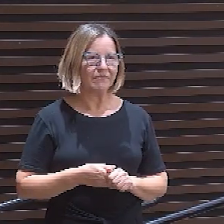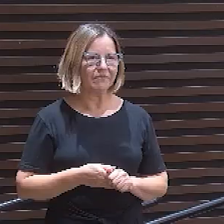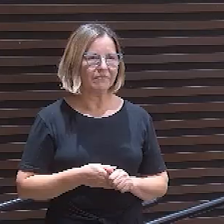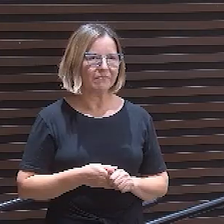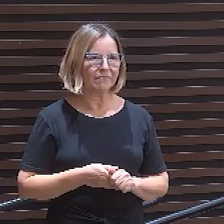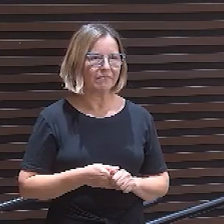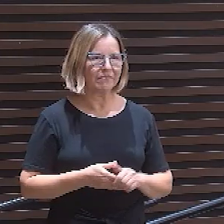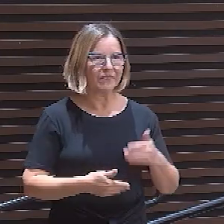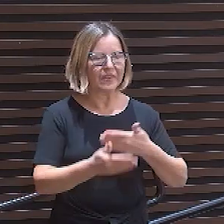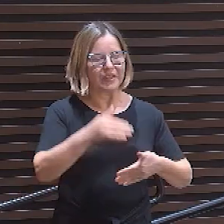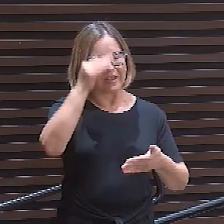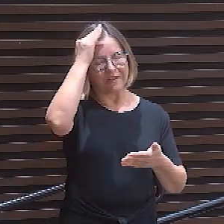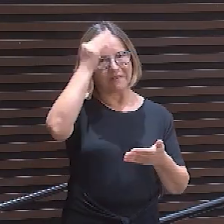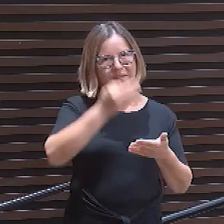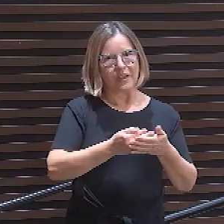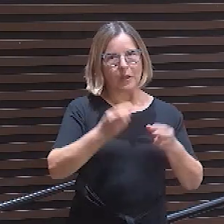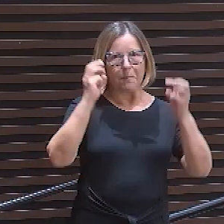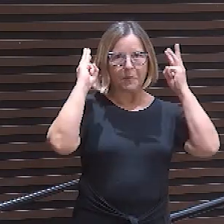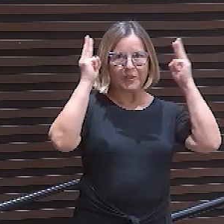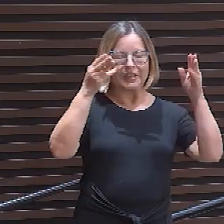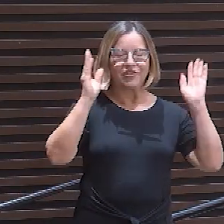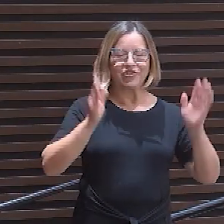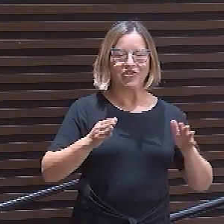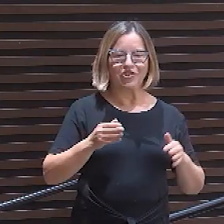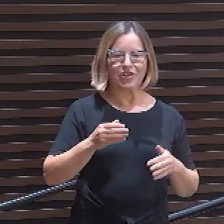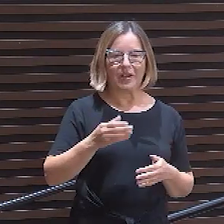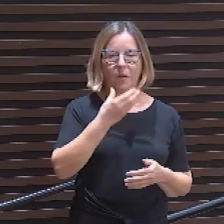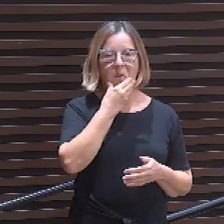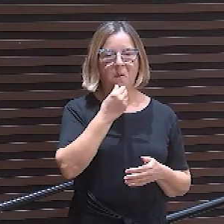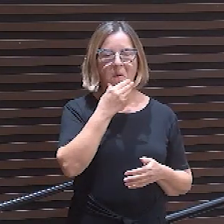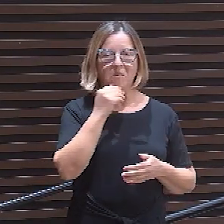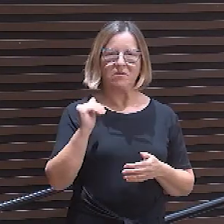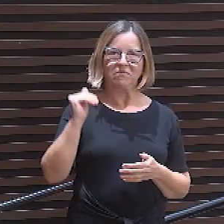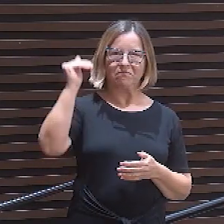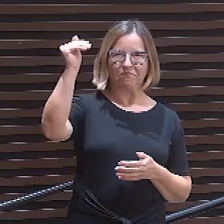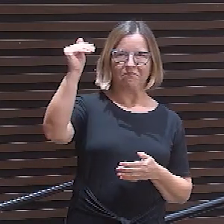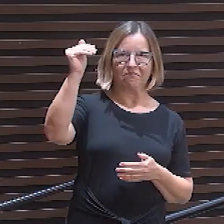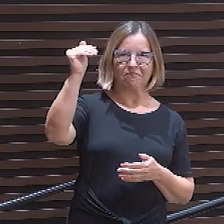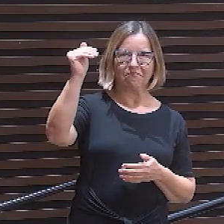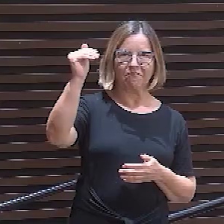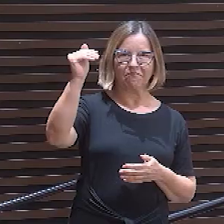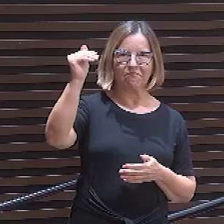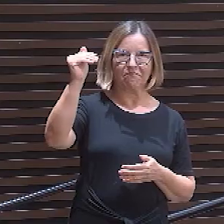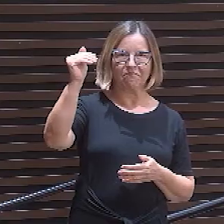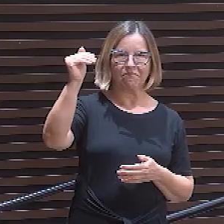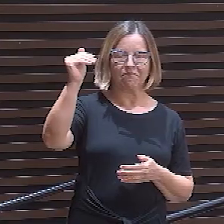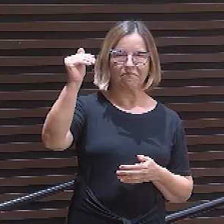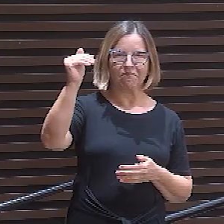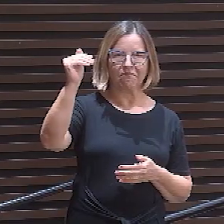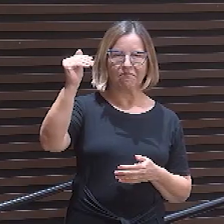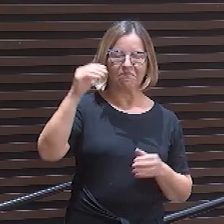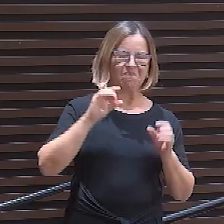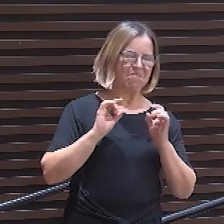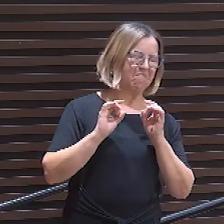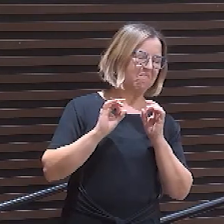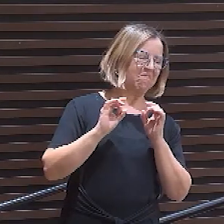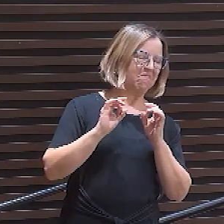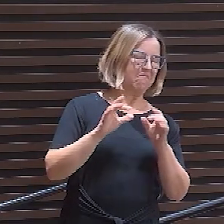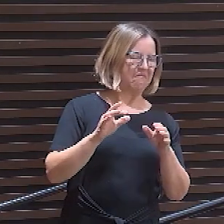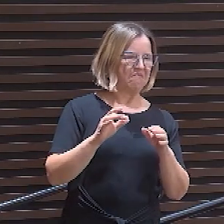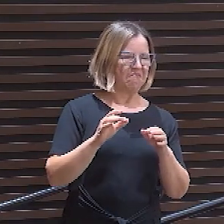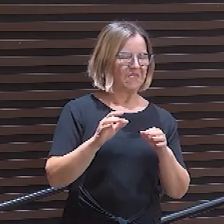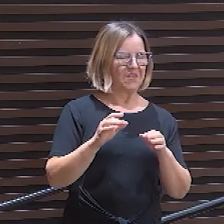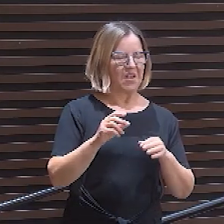Pela fé, Moisés, quando já homem feito, recusou ser chamado